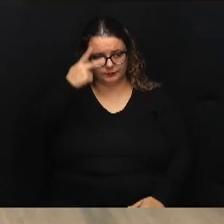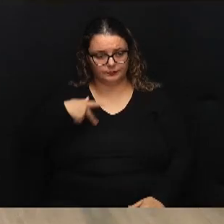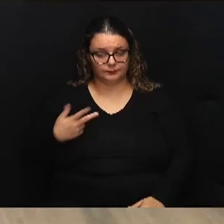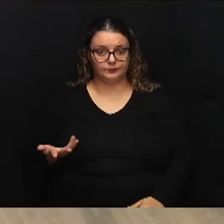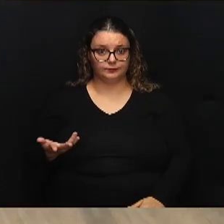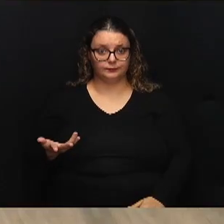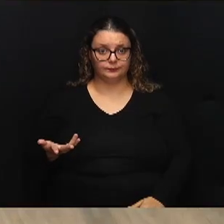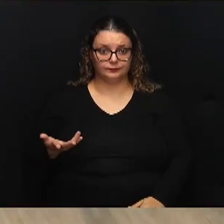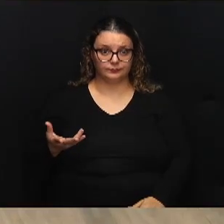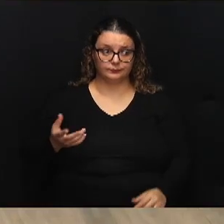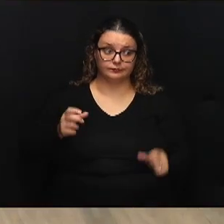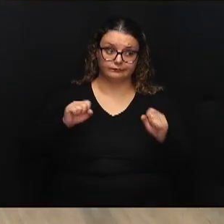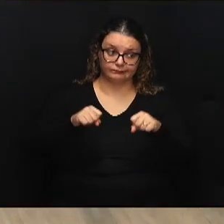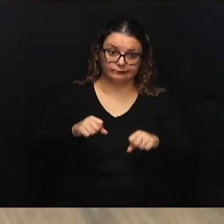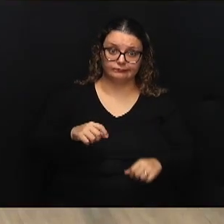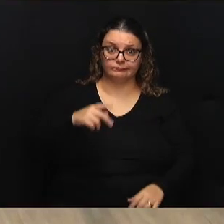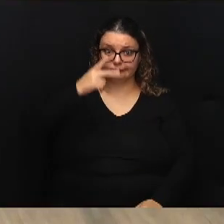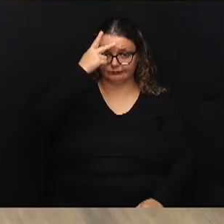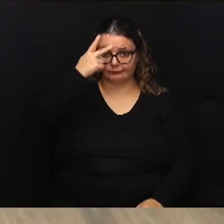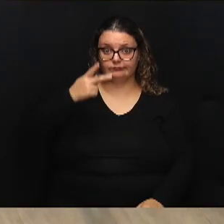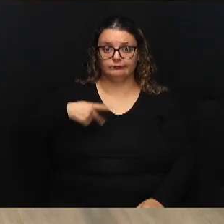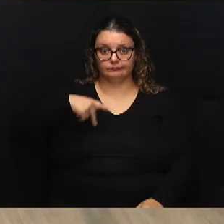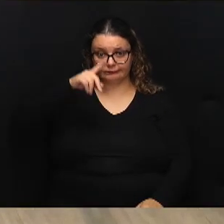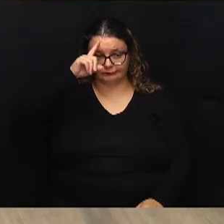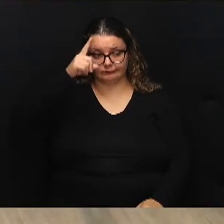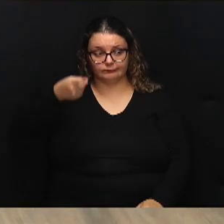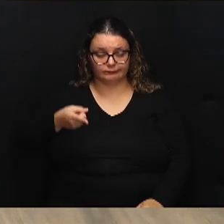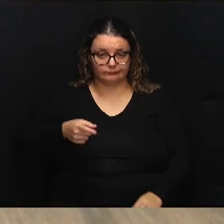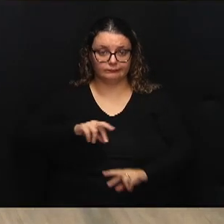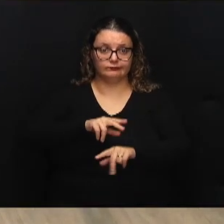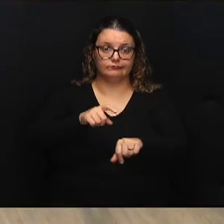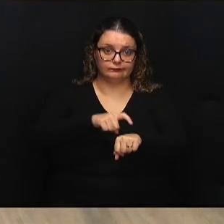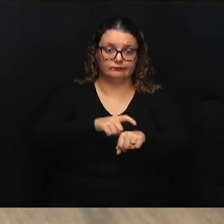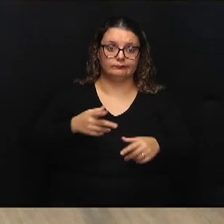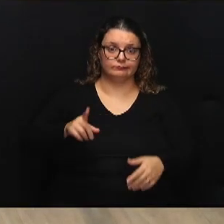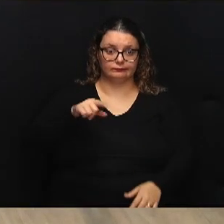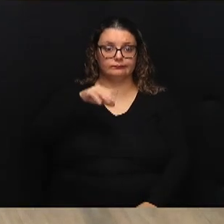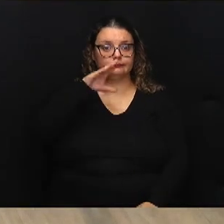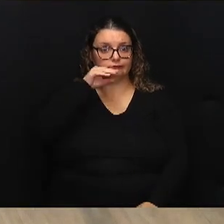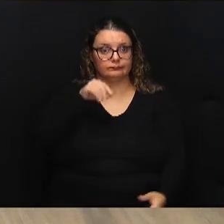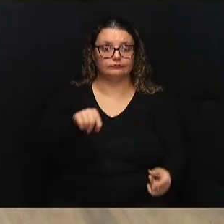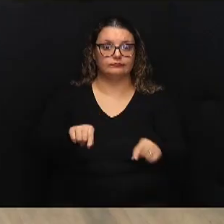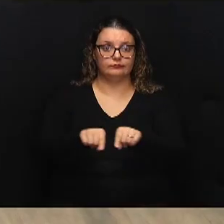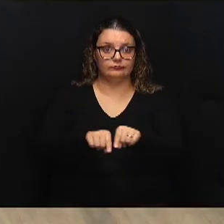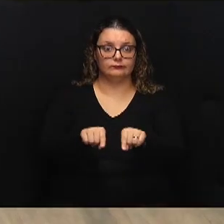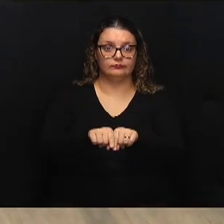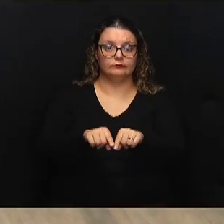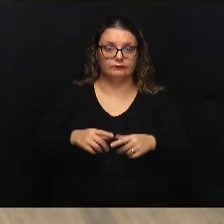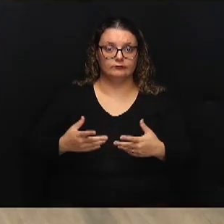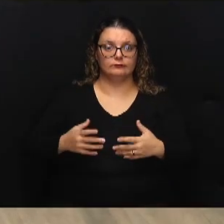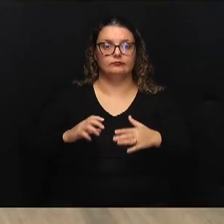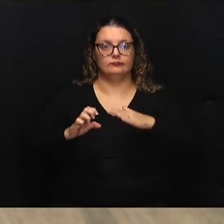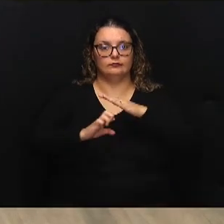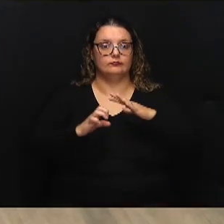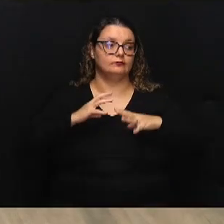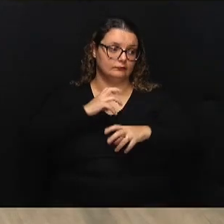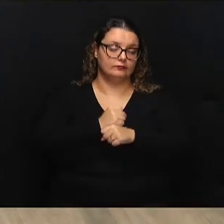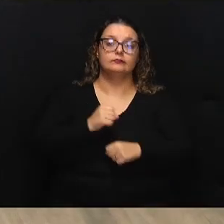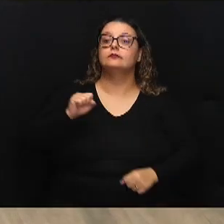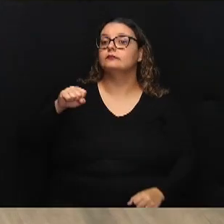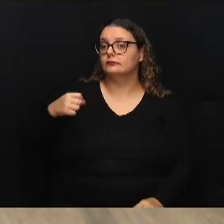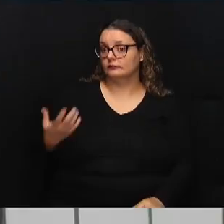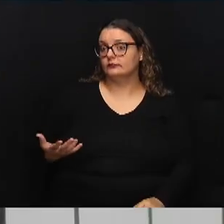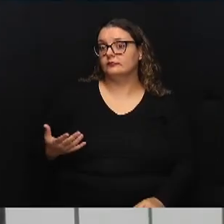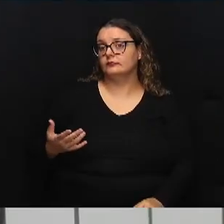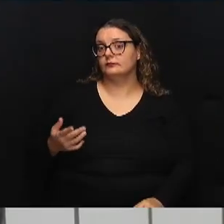Mas sim, você vai se tornar o patrão, mas em muitas situações vai ter que ser o funcionário também, né? Você acaba sendo a empresa inteira, né? Você tem que ser uma